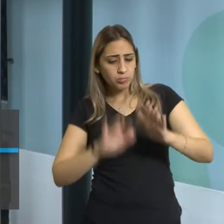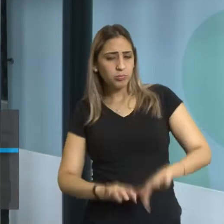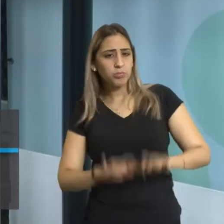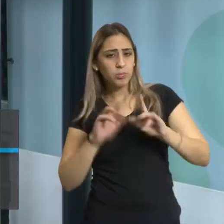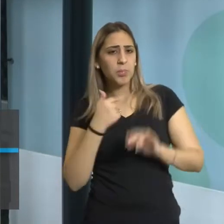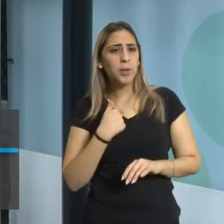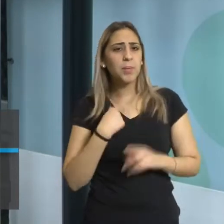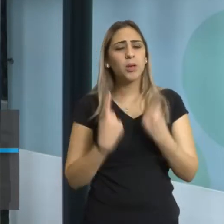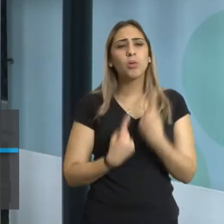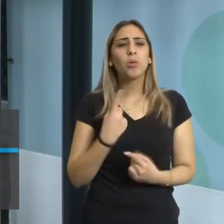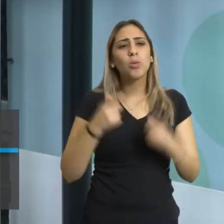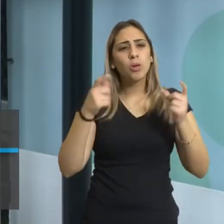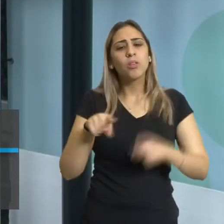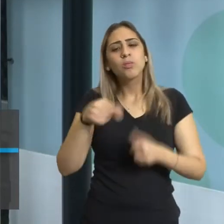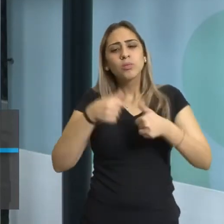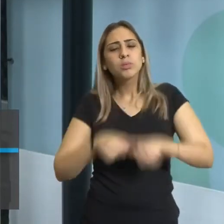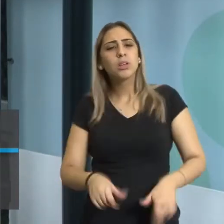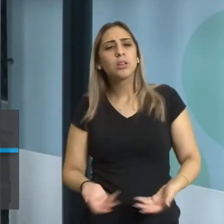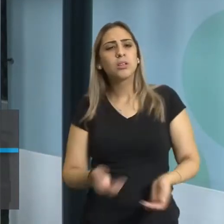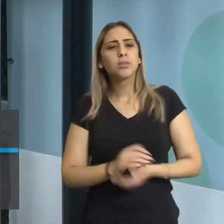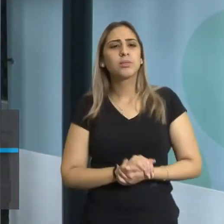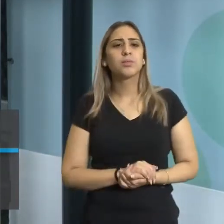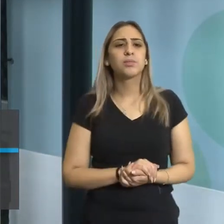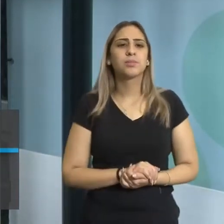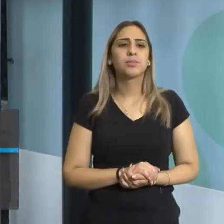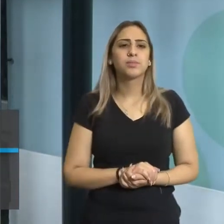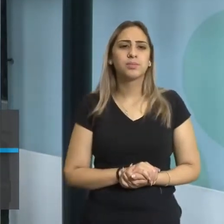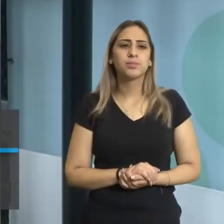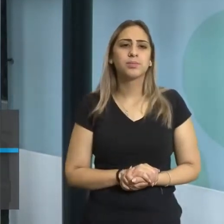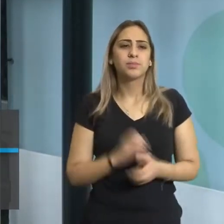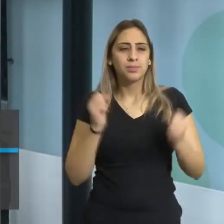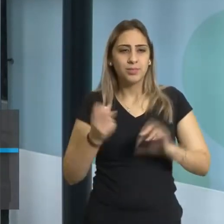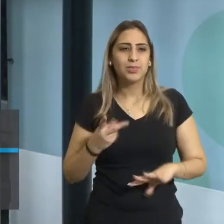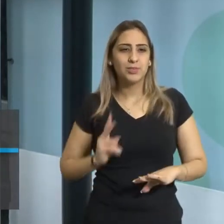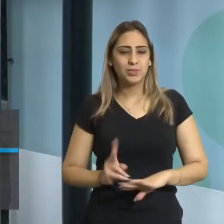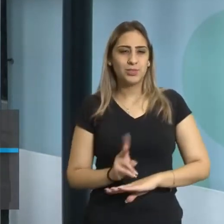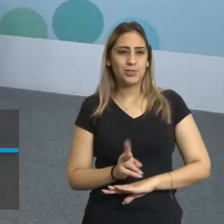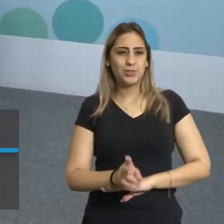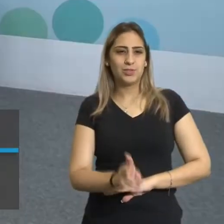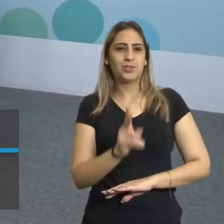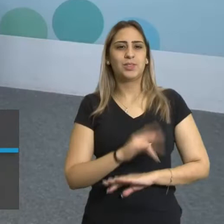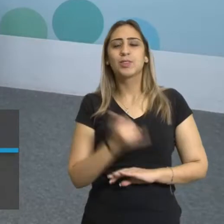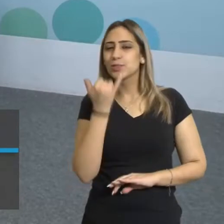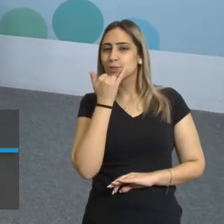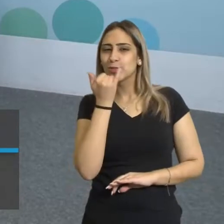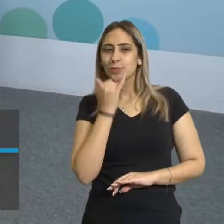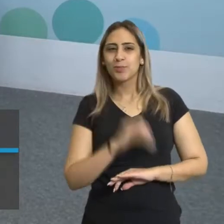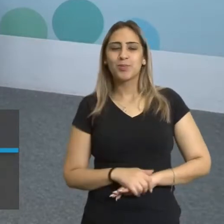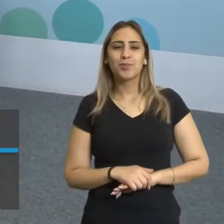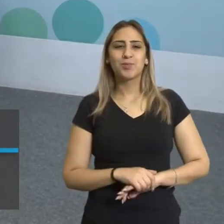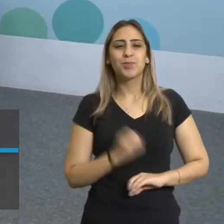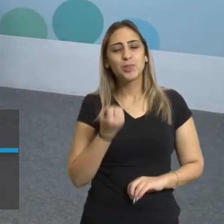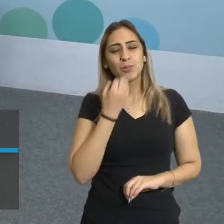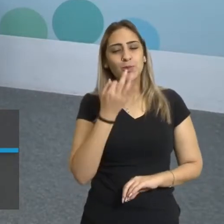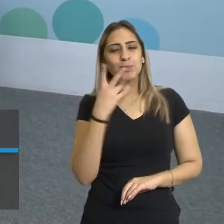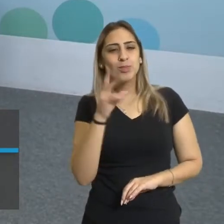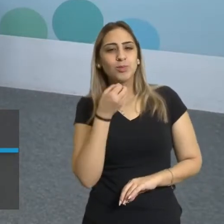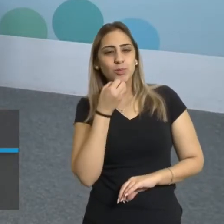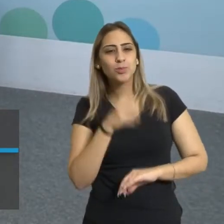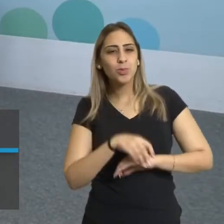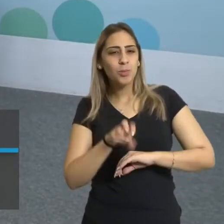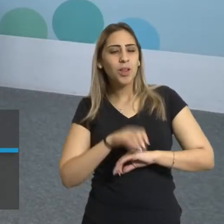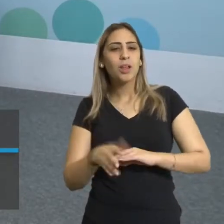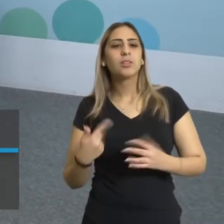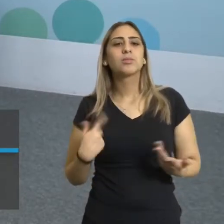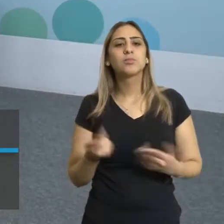de qual componente você é por gentileza pode continuar desculpa não é muito bom seus comentários Então a